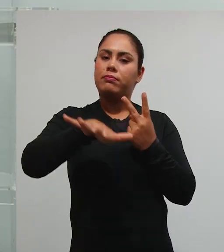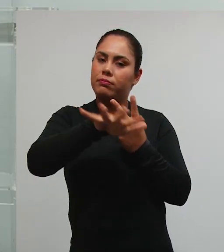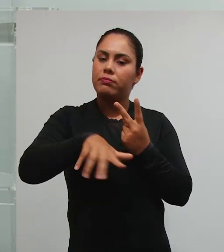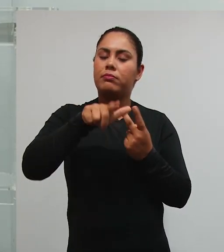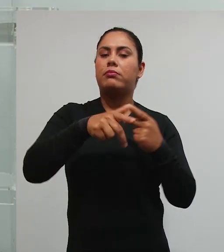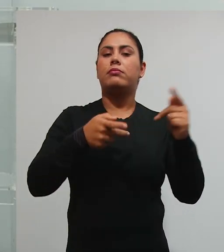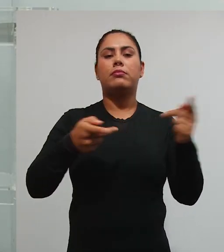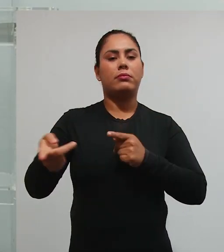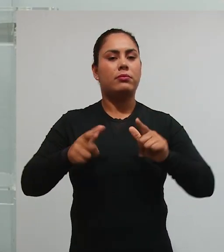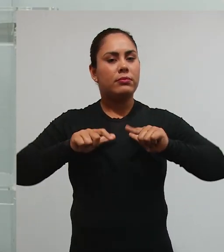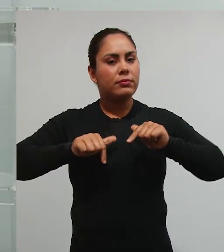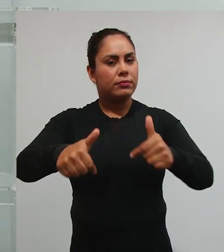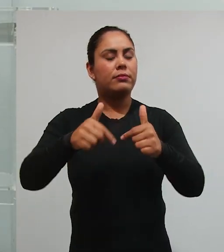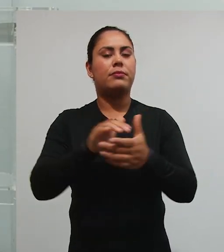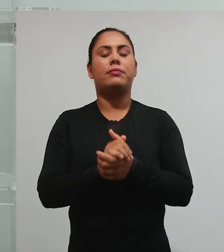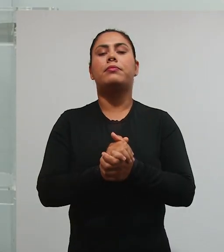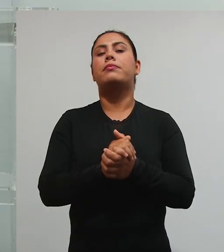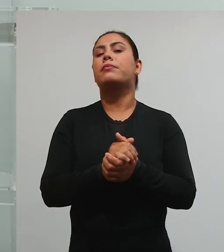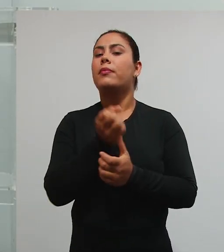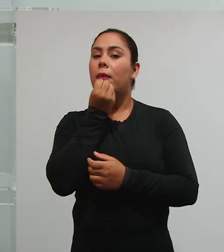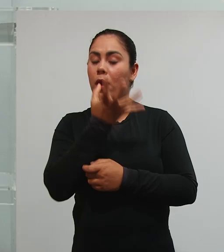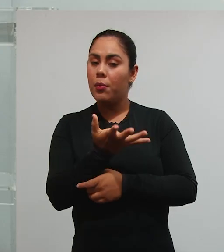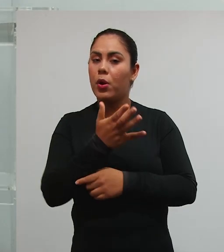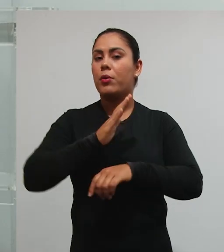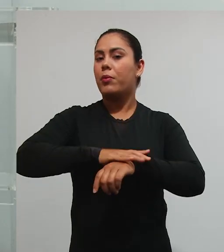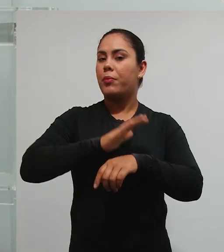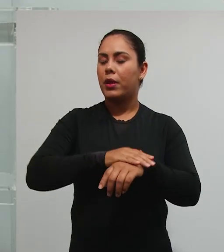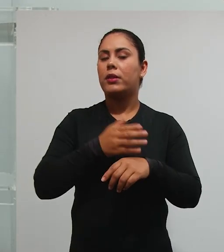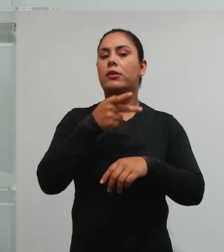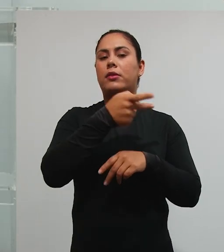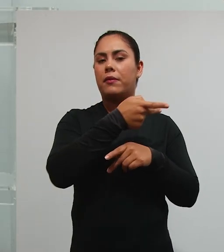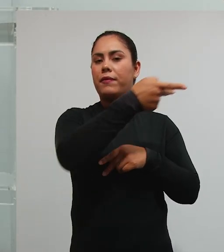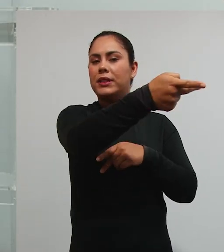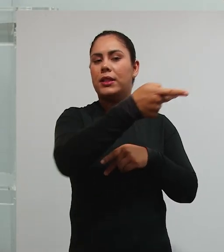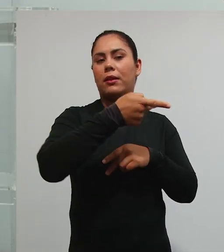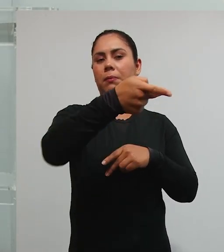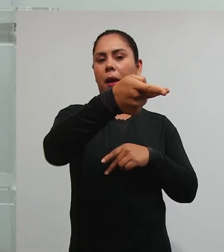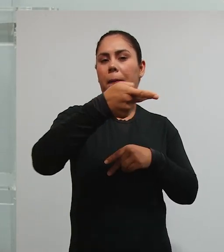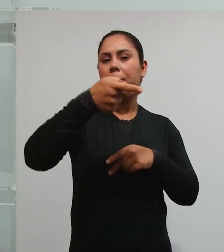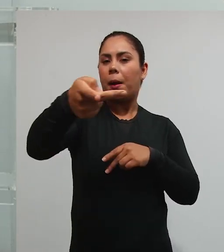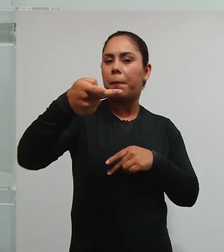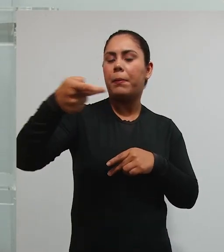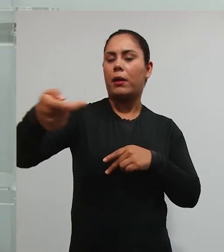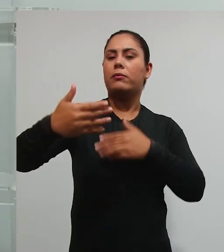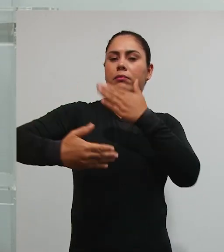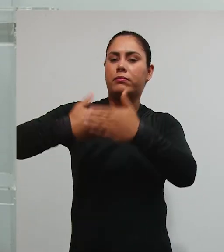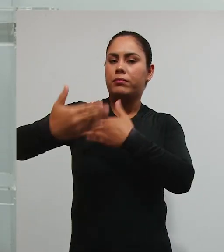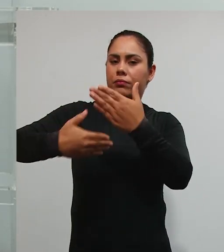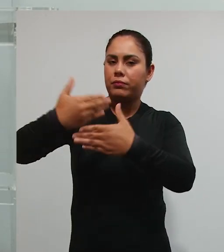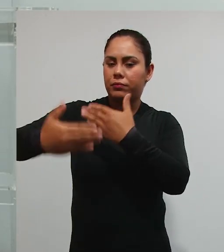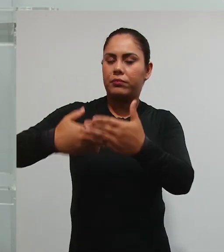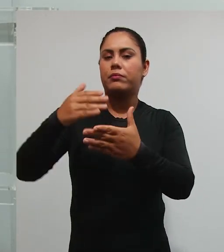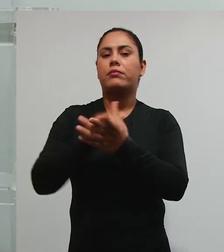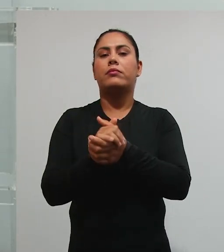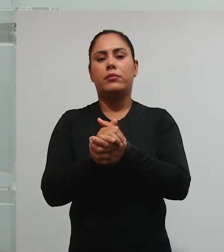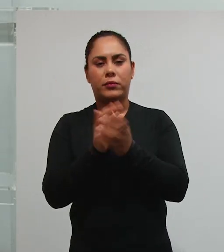que o projeto de práticas acontece. Bom, durante as visitas,